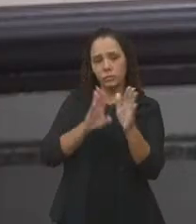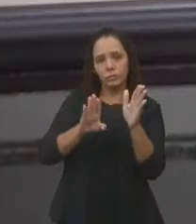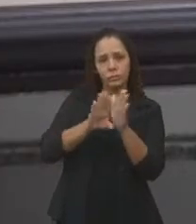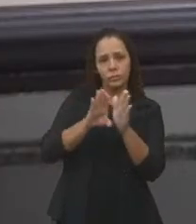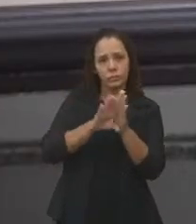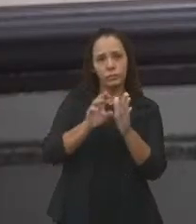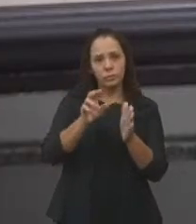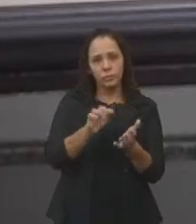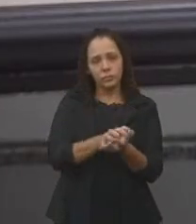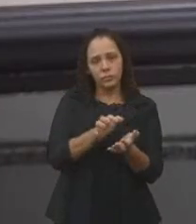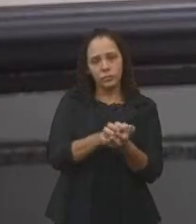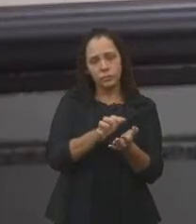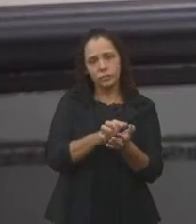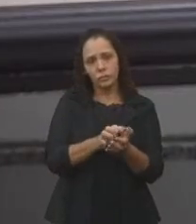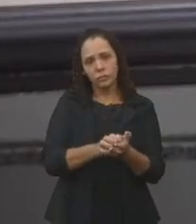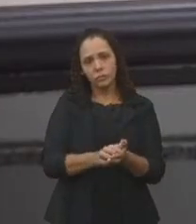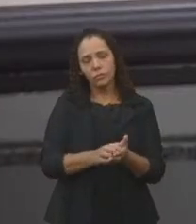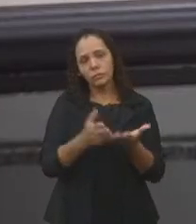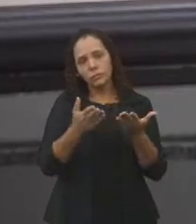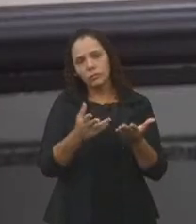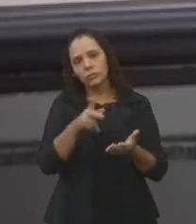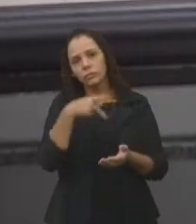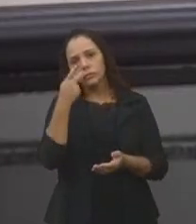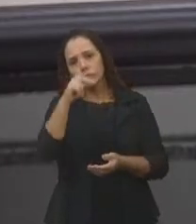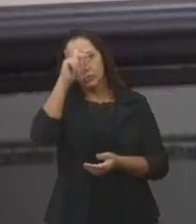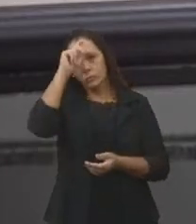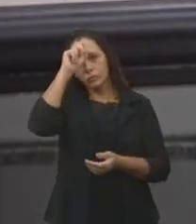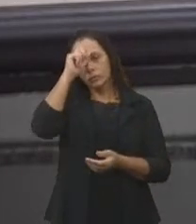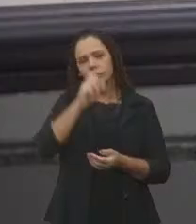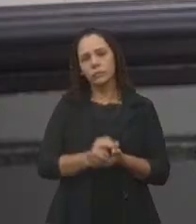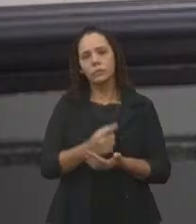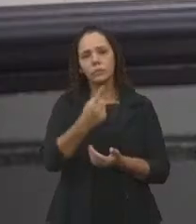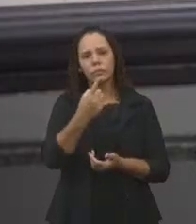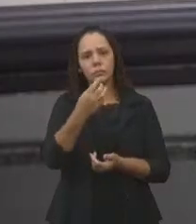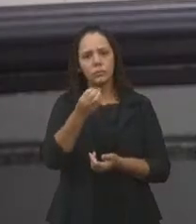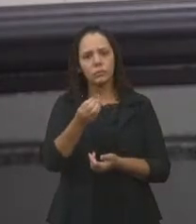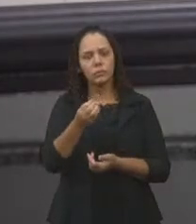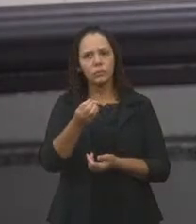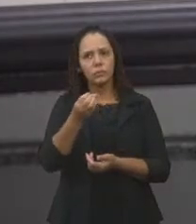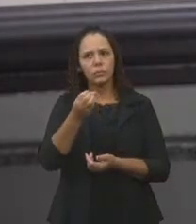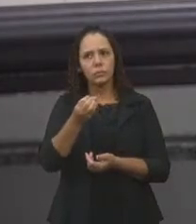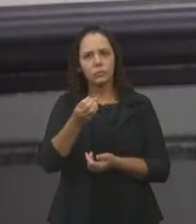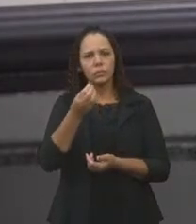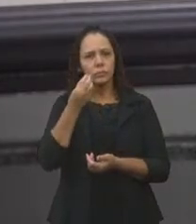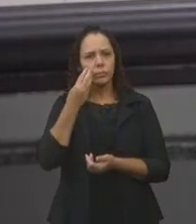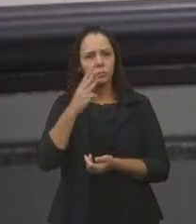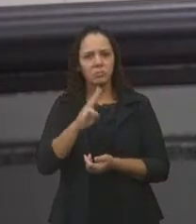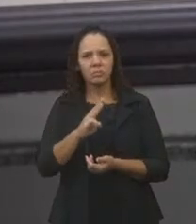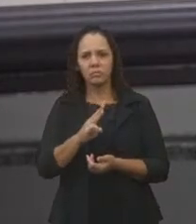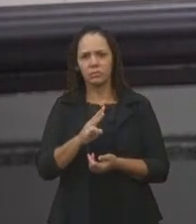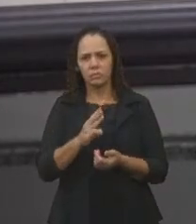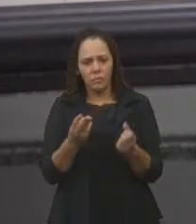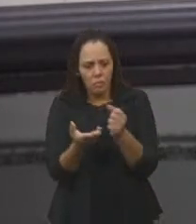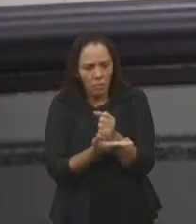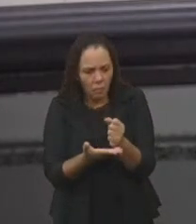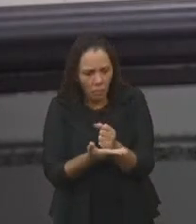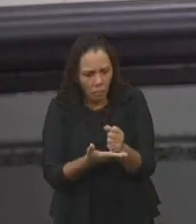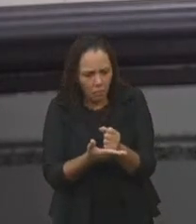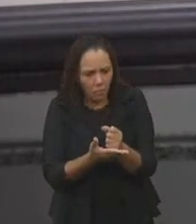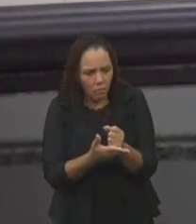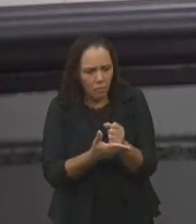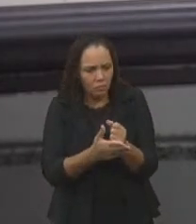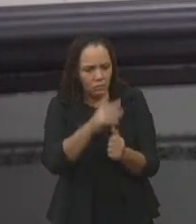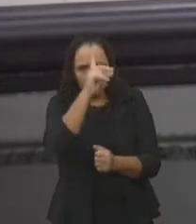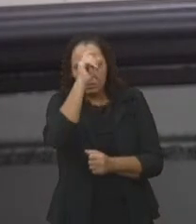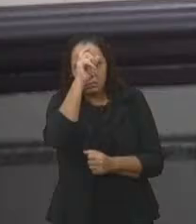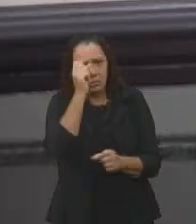como o rapaz falou do hospital, né? 10 milhões não vai dar nem fazer a fundação do hospital.